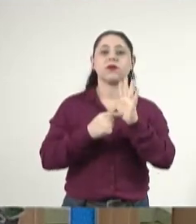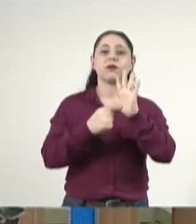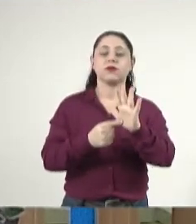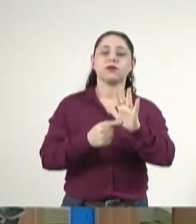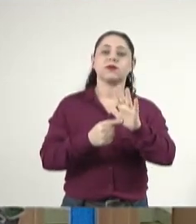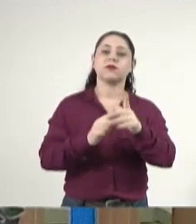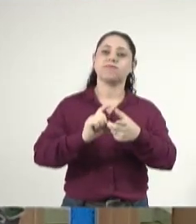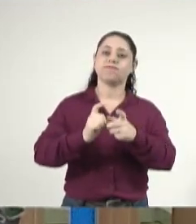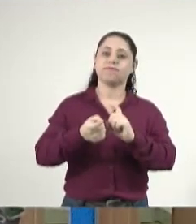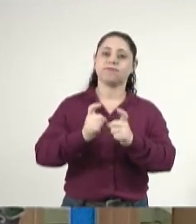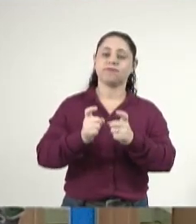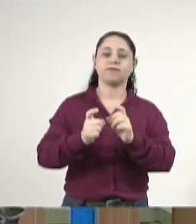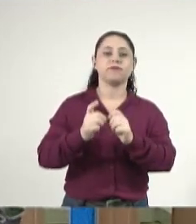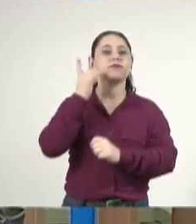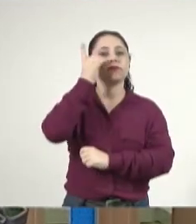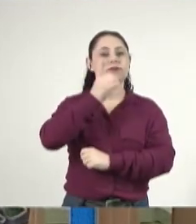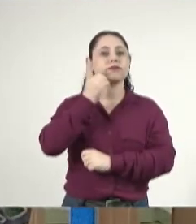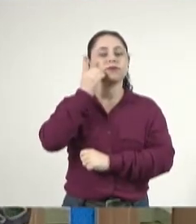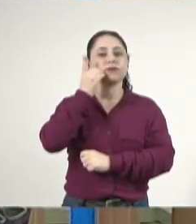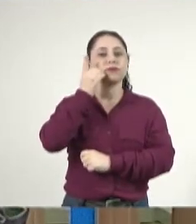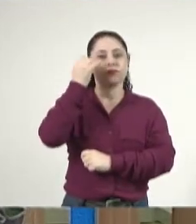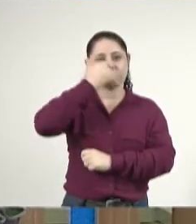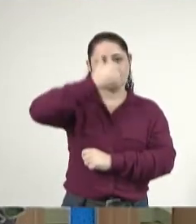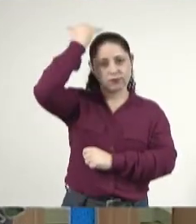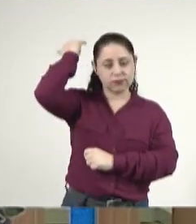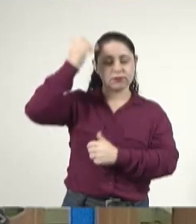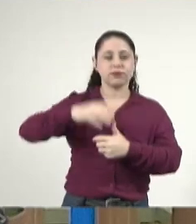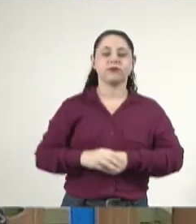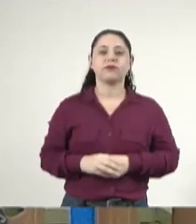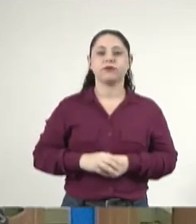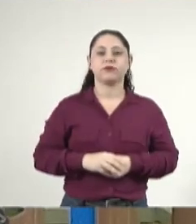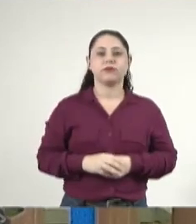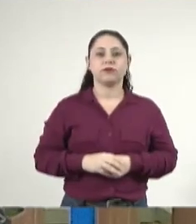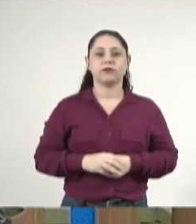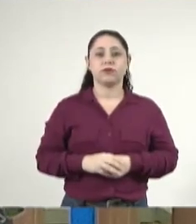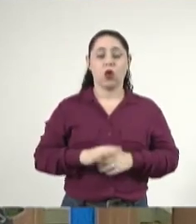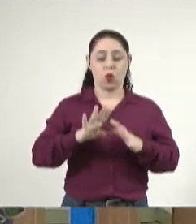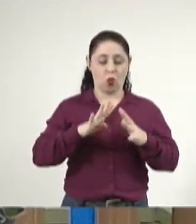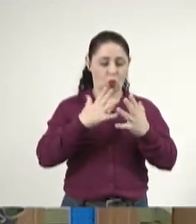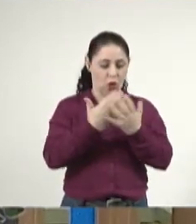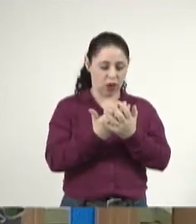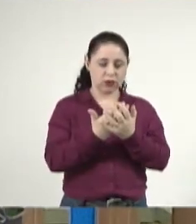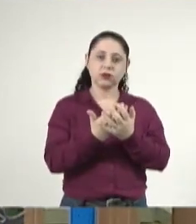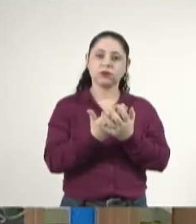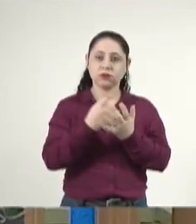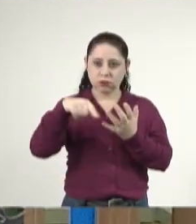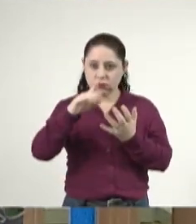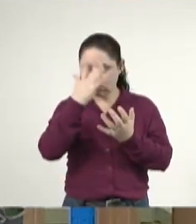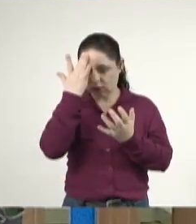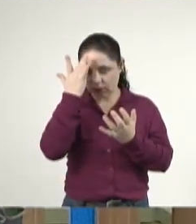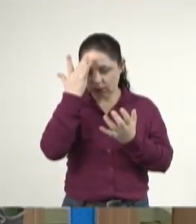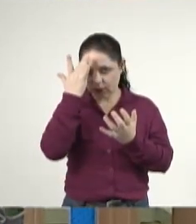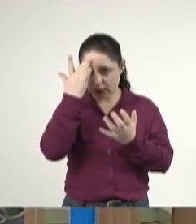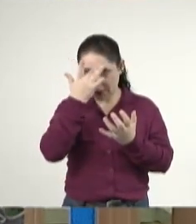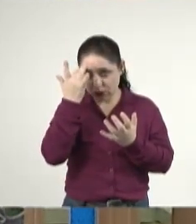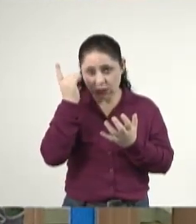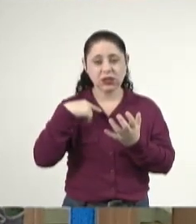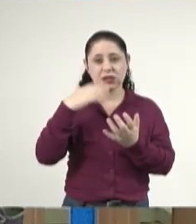durante o pequeno expediente pelo deputado Júnior Mock. Bom, o Detran, muita gente sabe, muitas vezes tem os